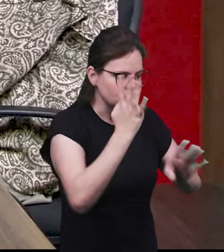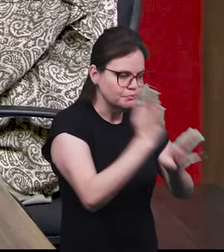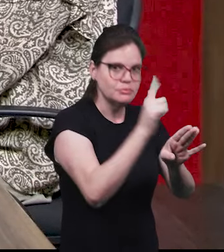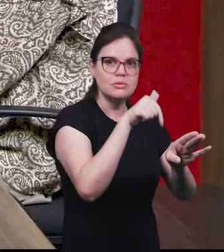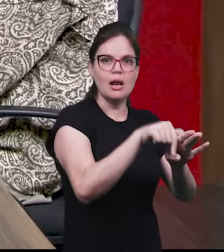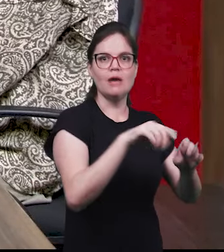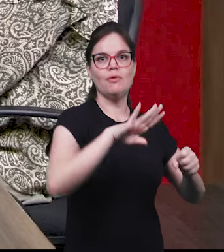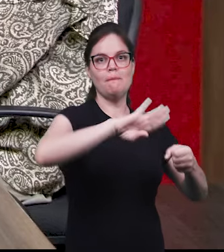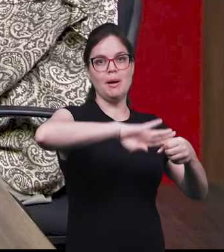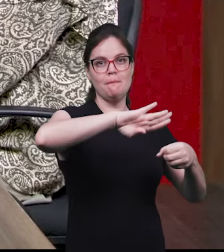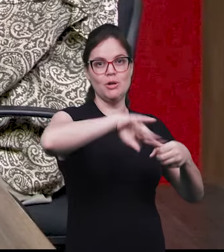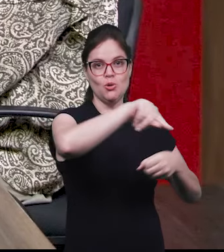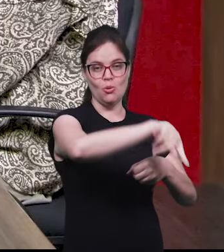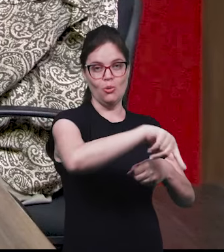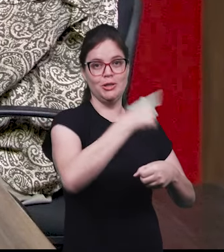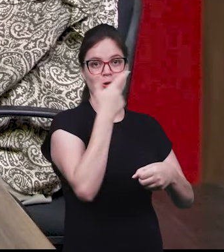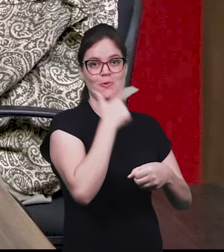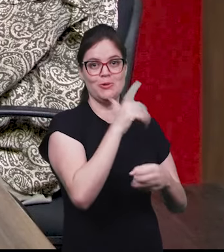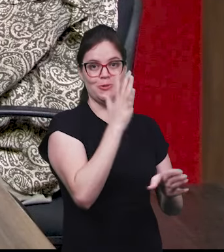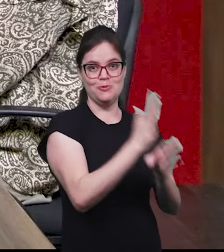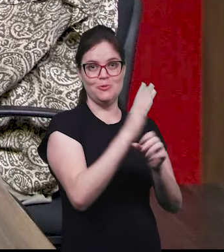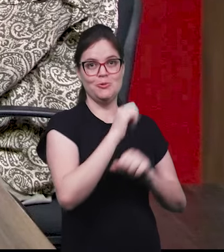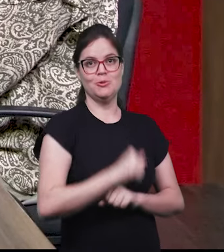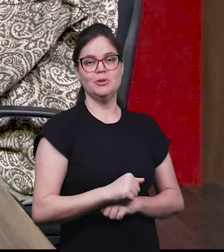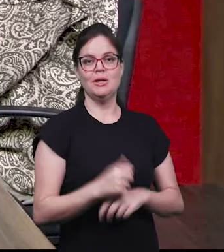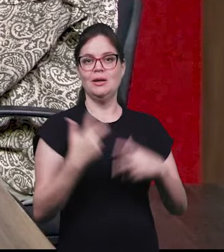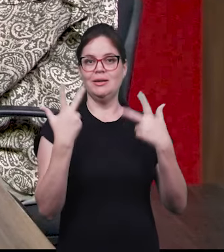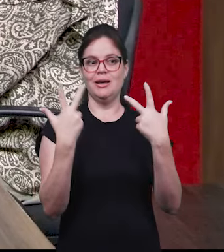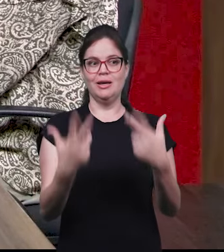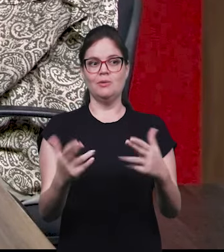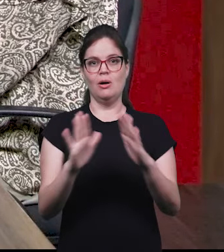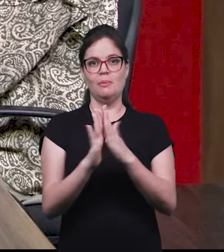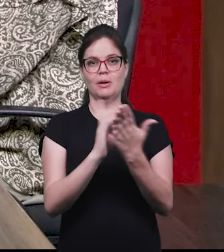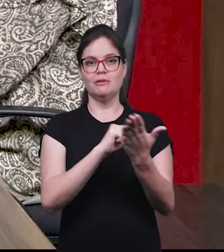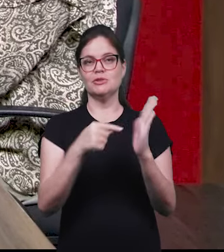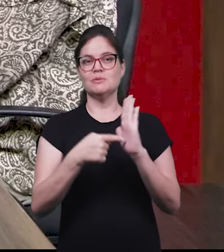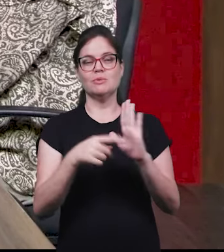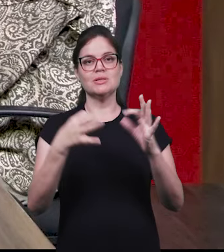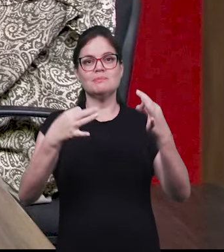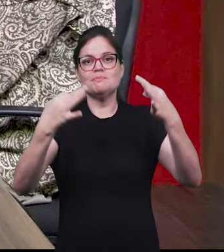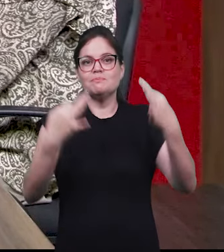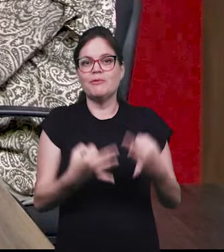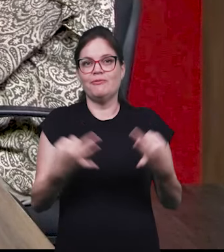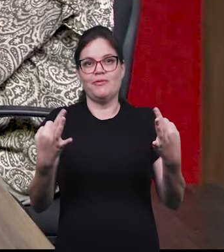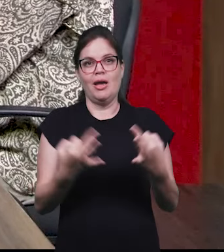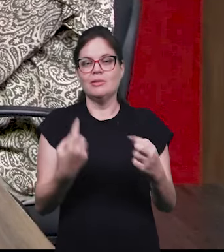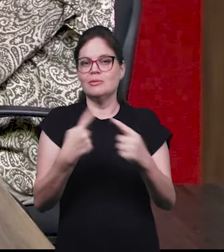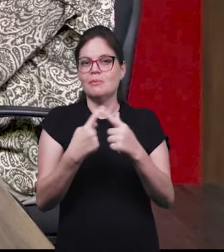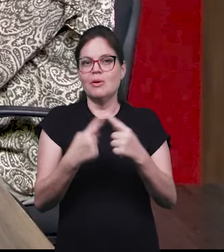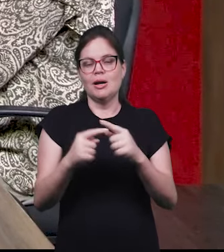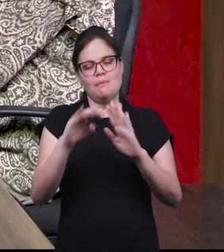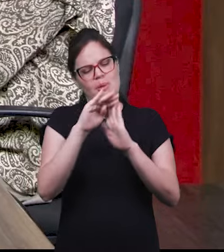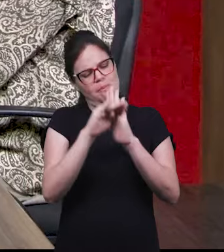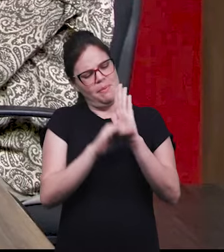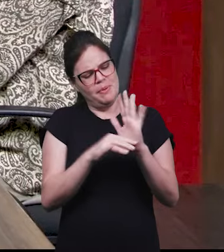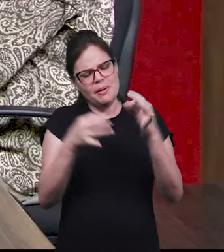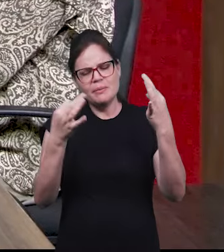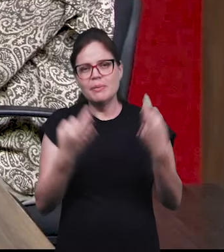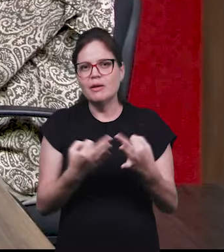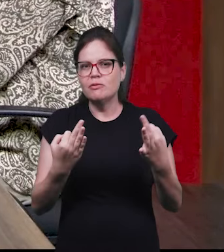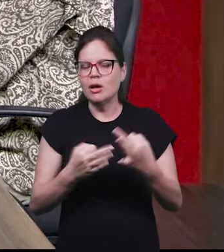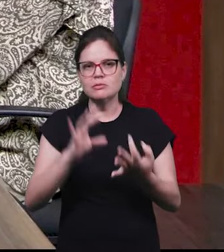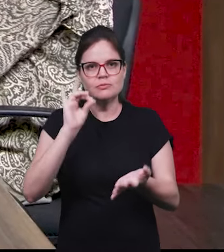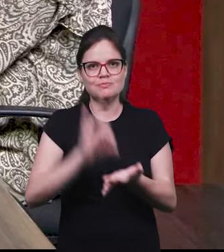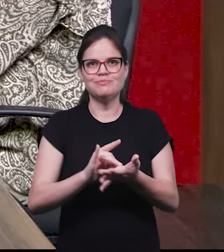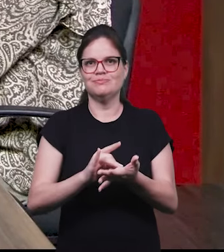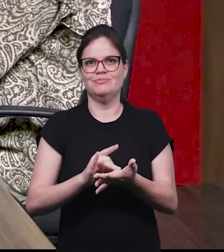falou, a Bíblia, ela é tão precisa, os relatos, os fatos, que